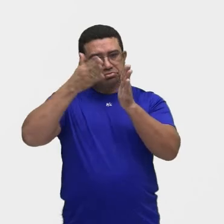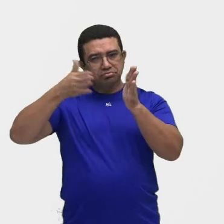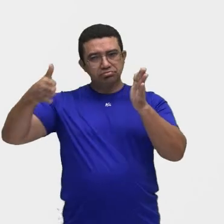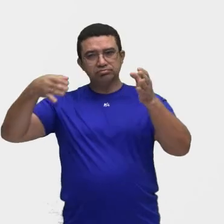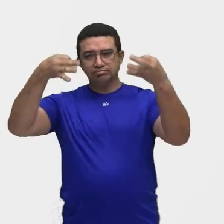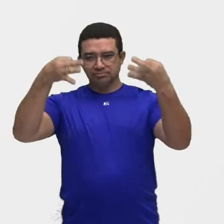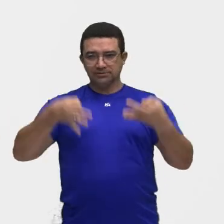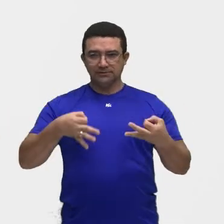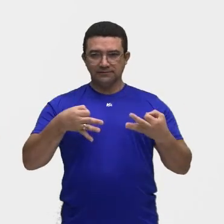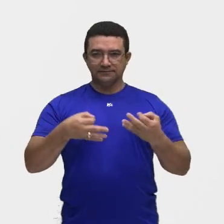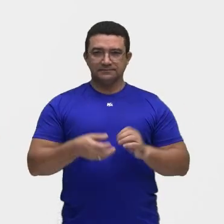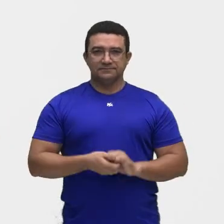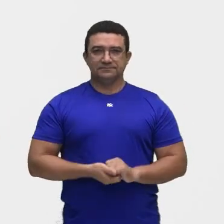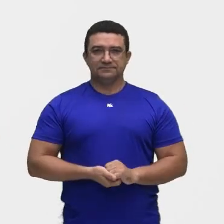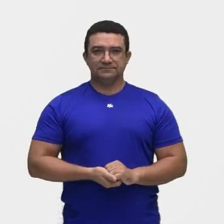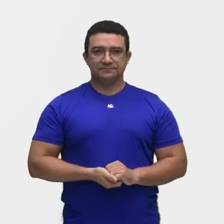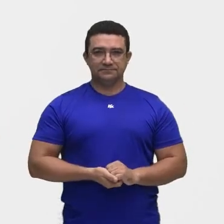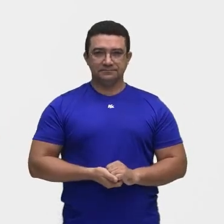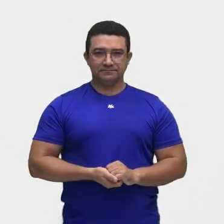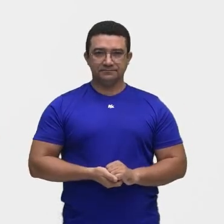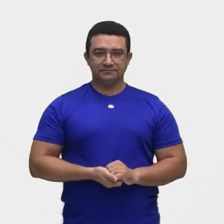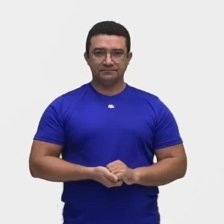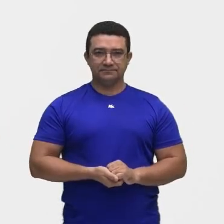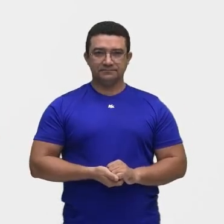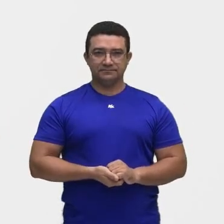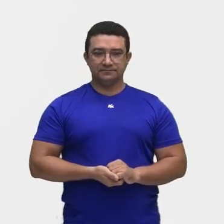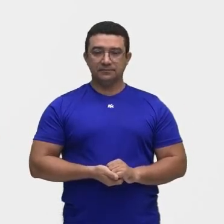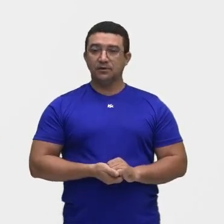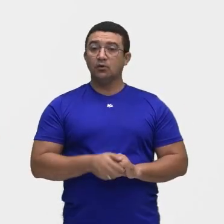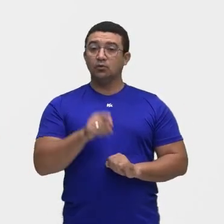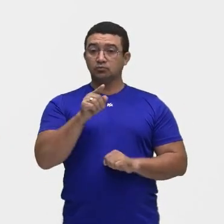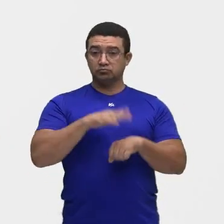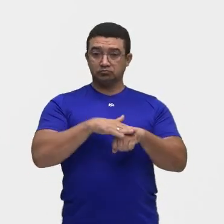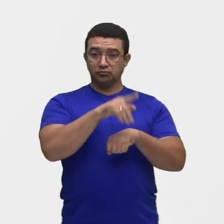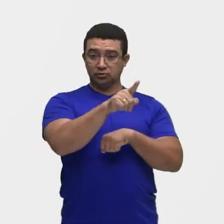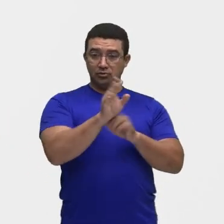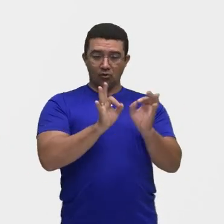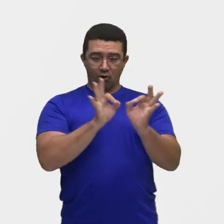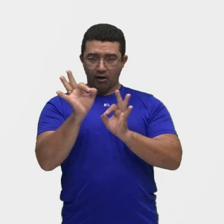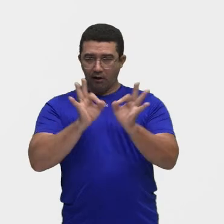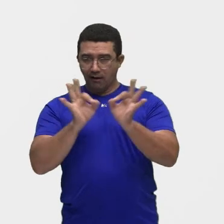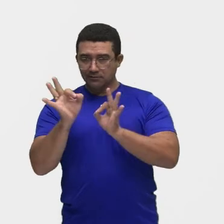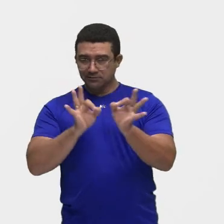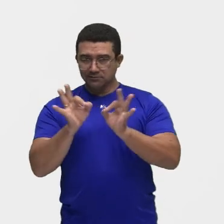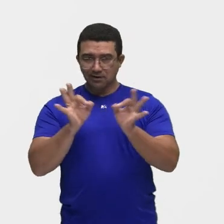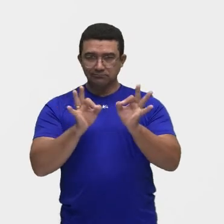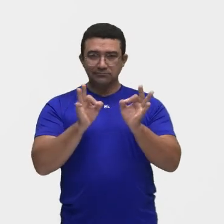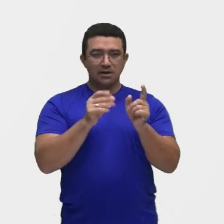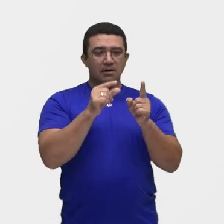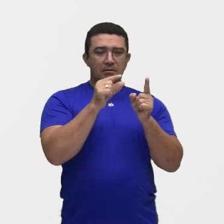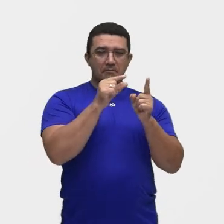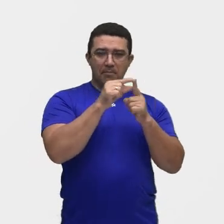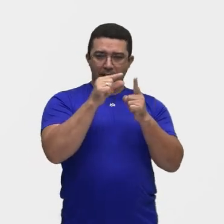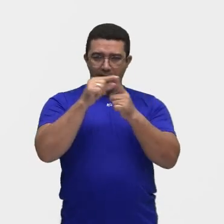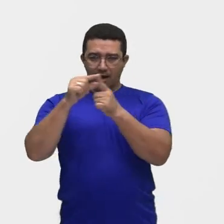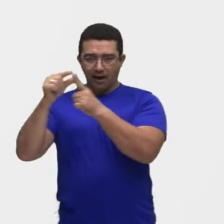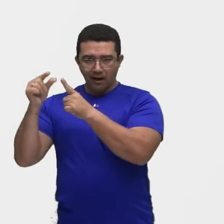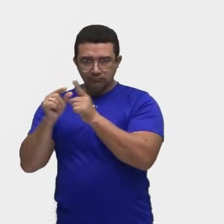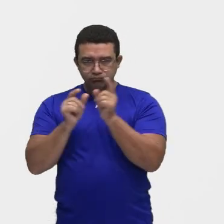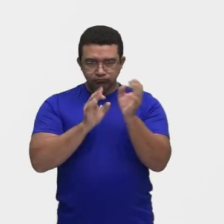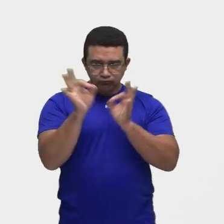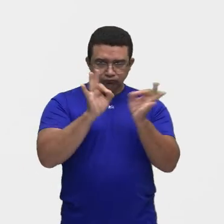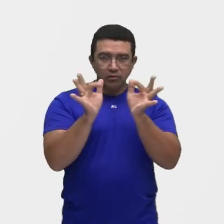organize the following sentences. O que você vai fazer? Você vai organizar as seguintes